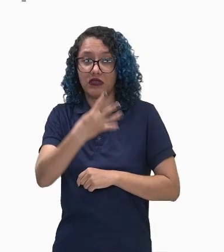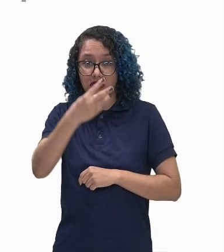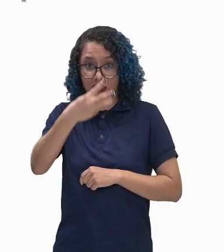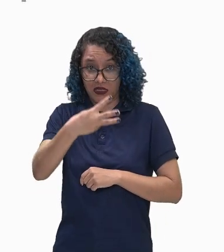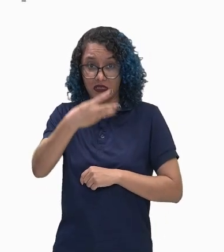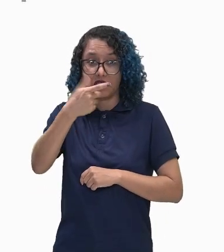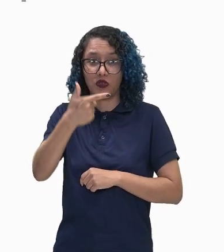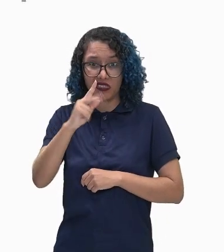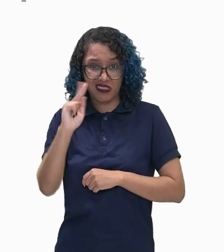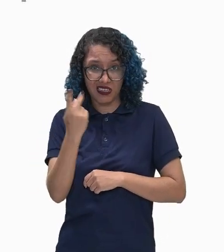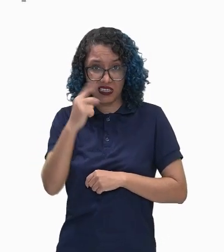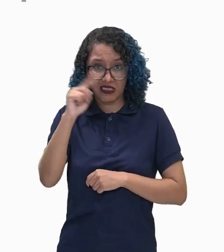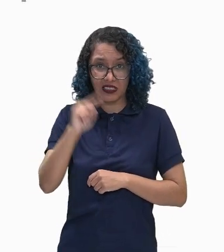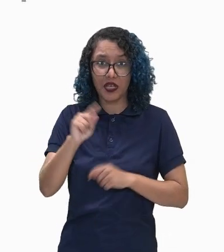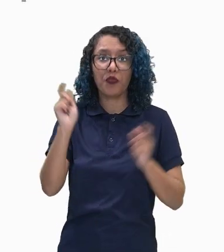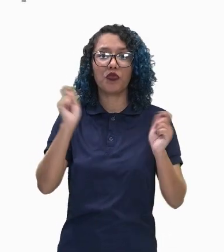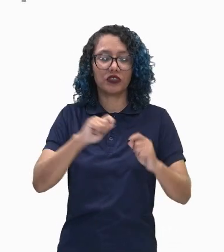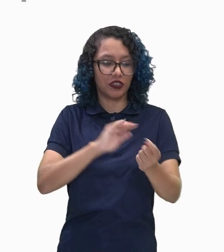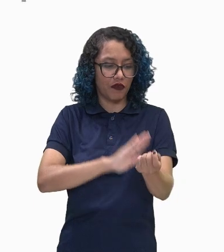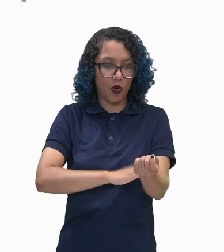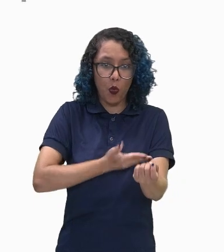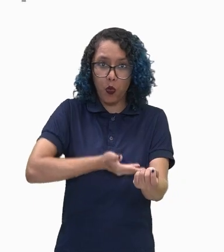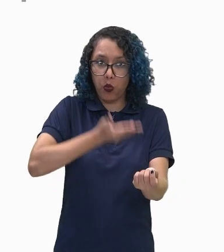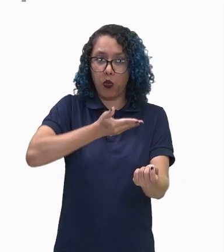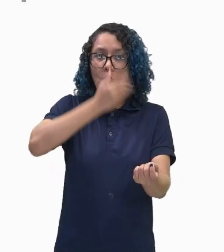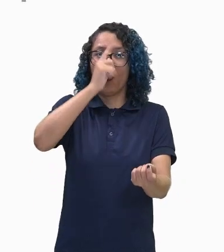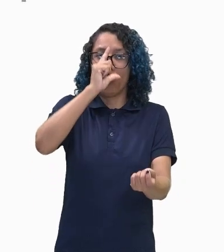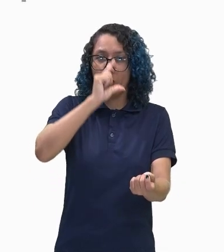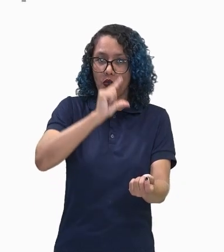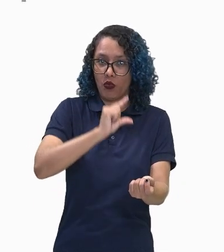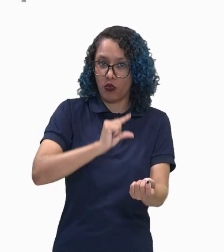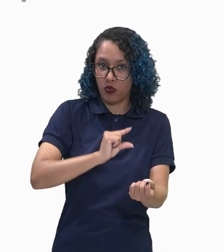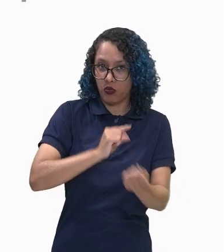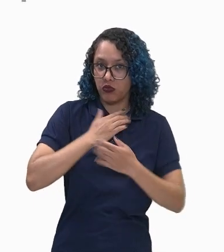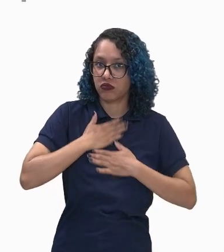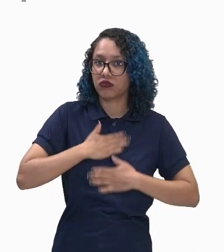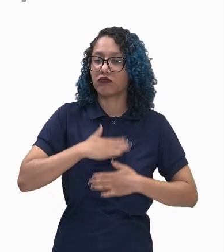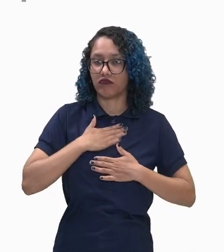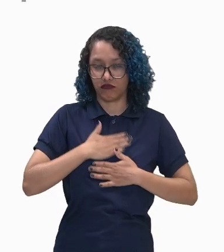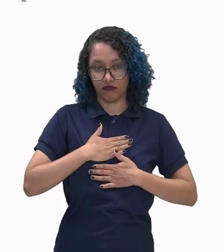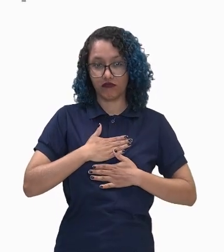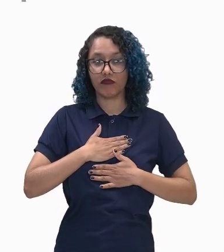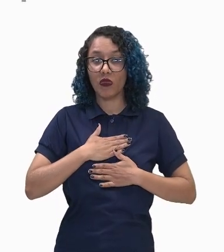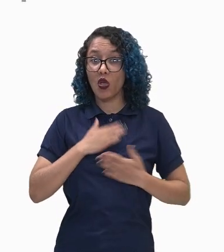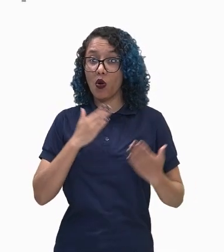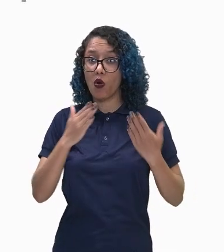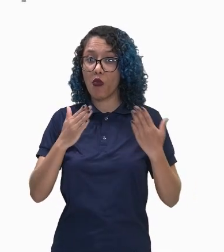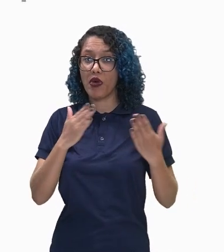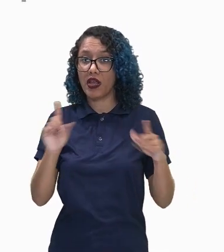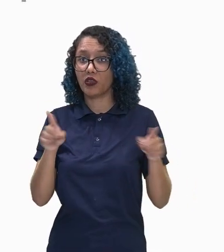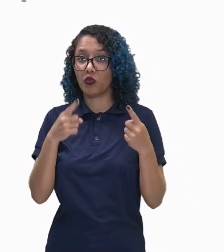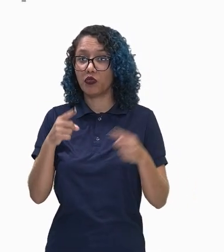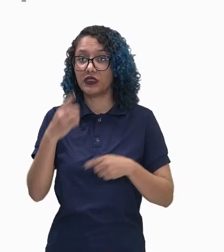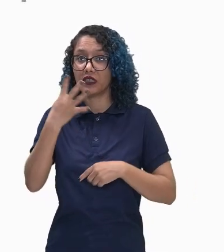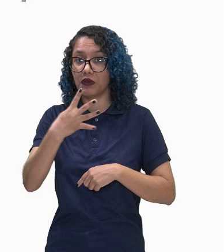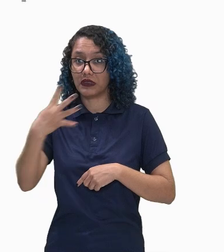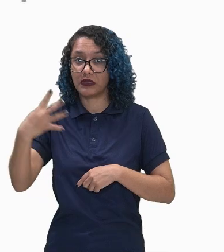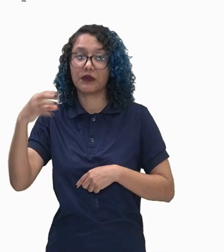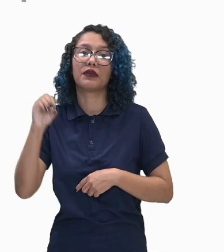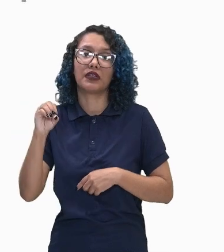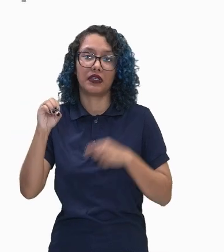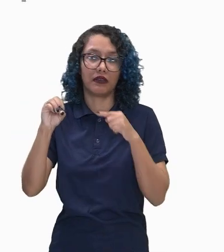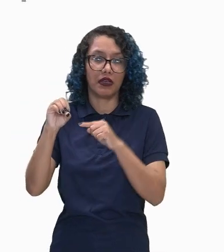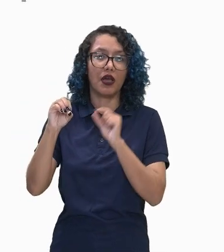Hz, ela reduzia esses problemas. Comparado à música de 440,